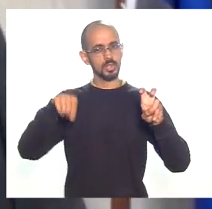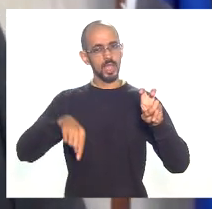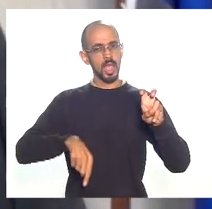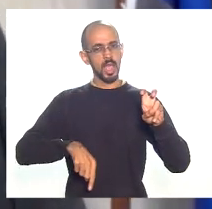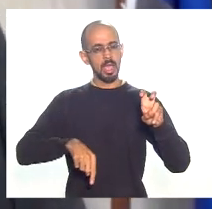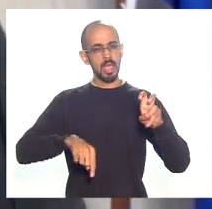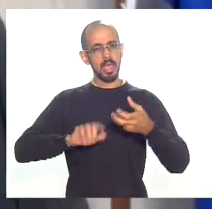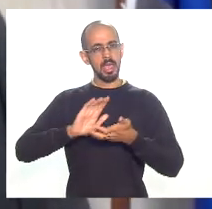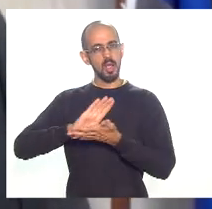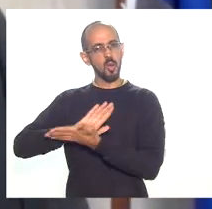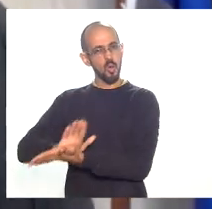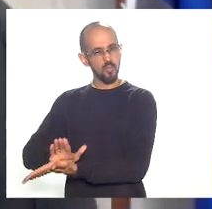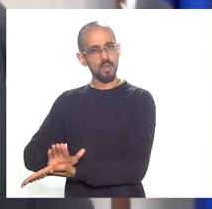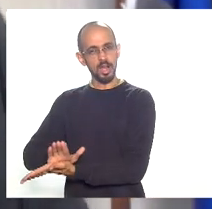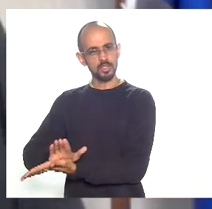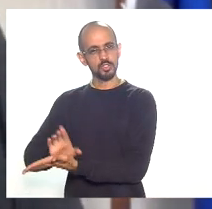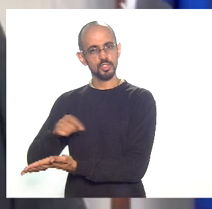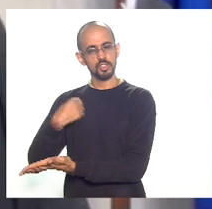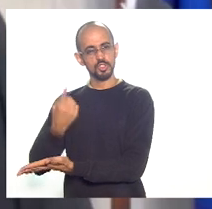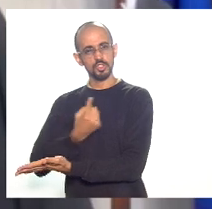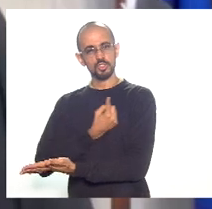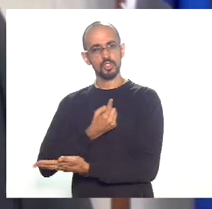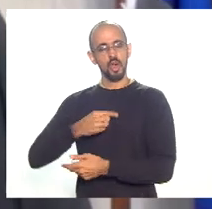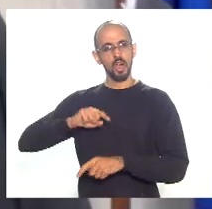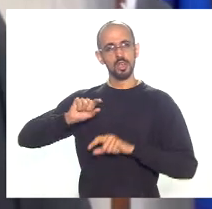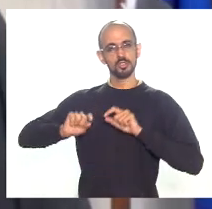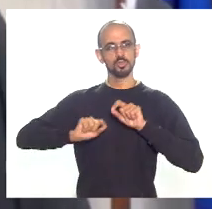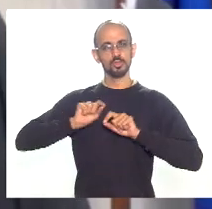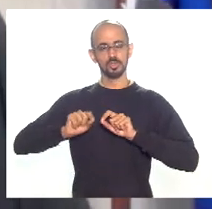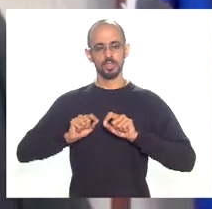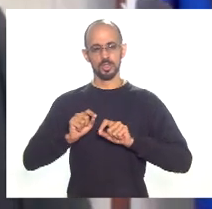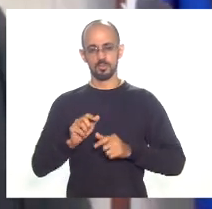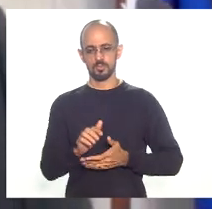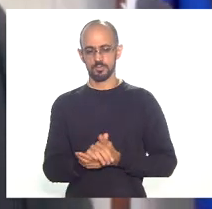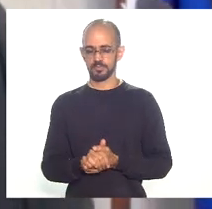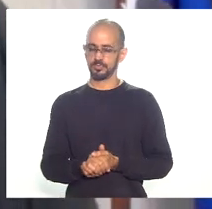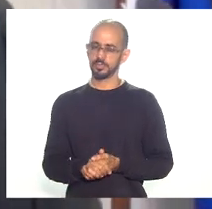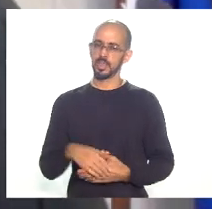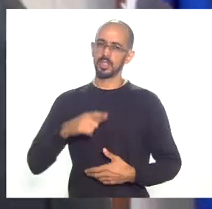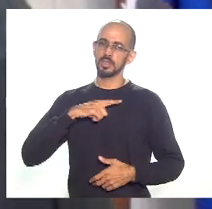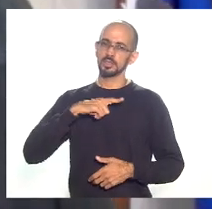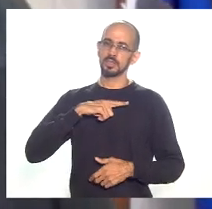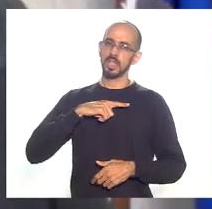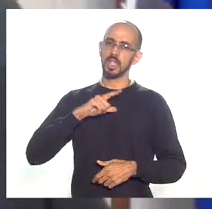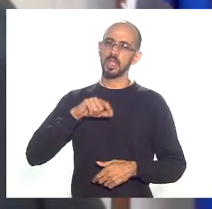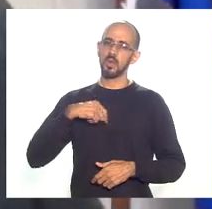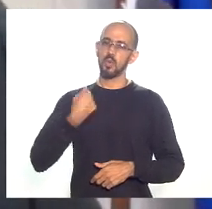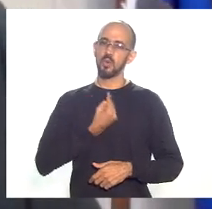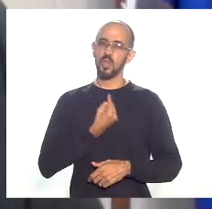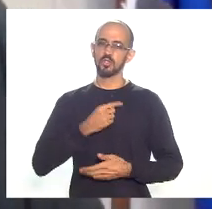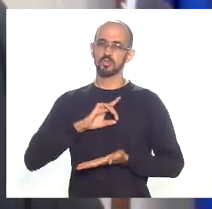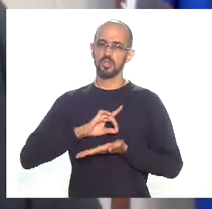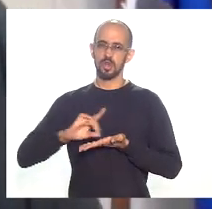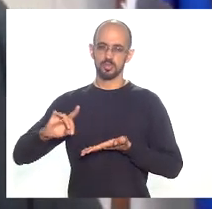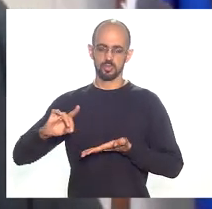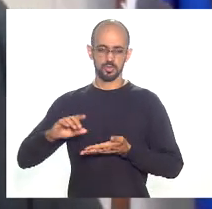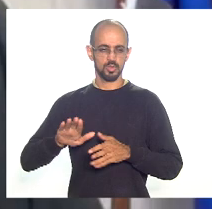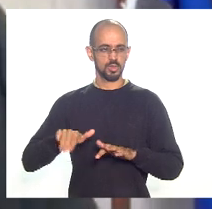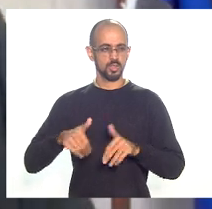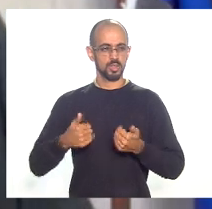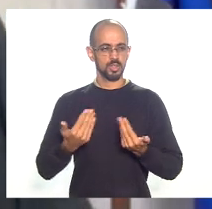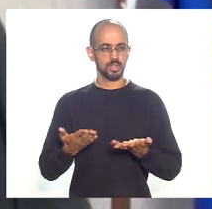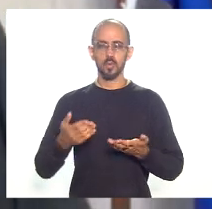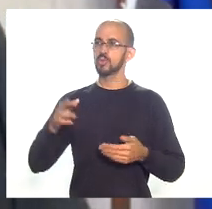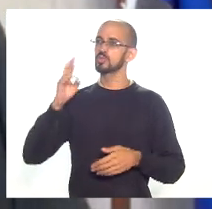e de nossa parte tem aqui todo o nosso repúdio senhora presidente